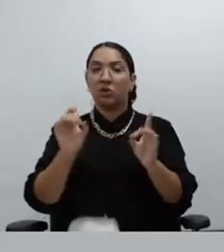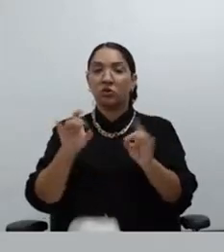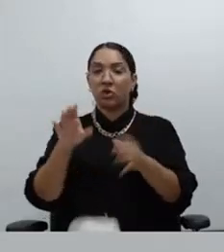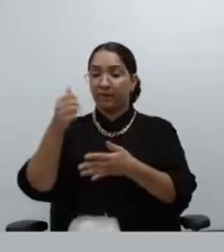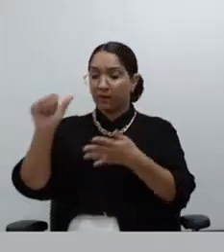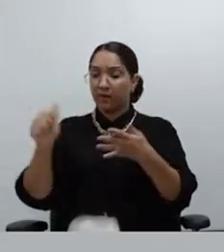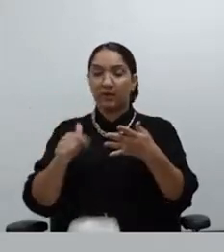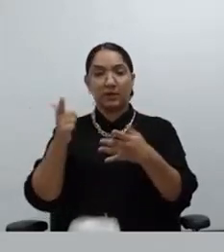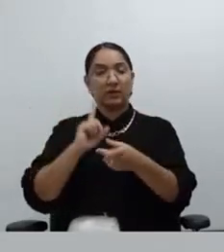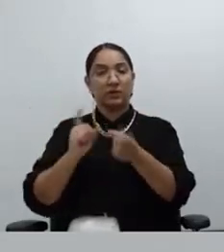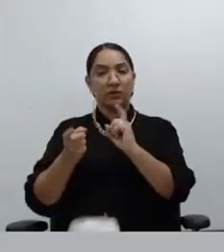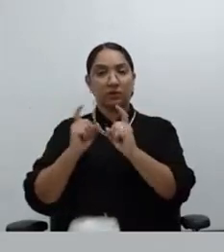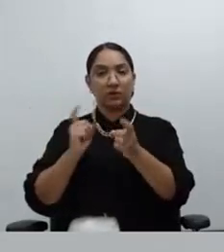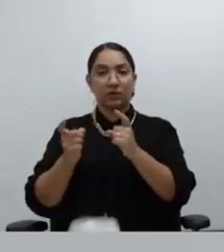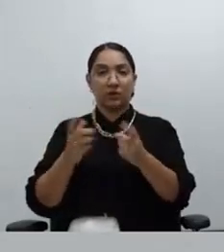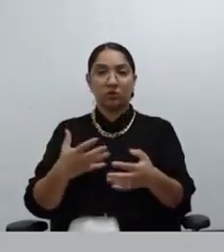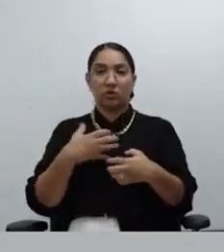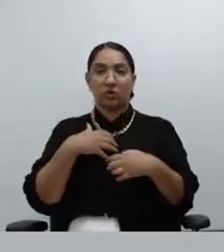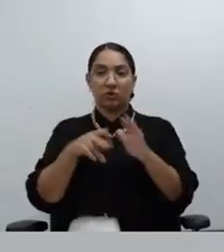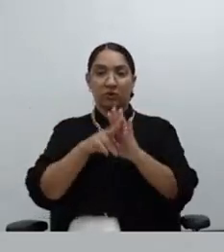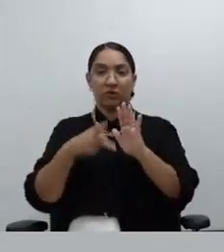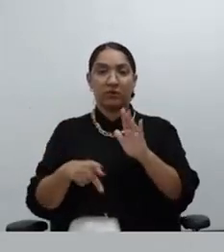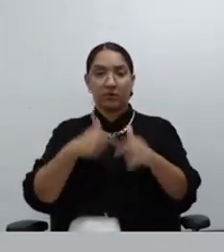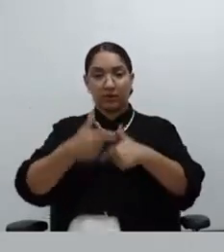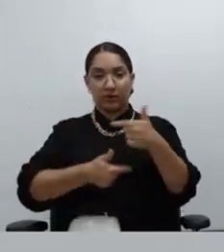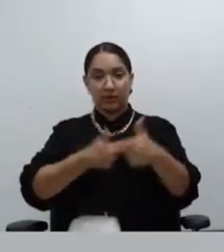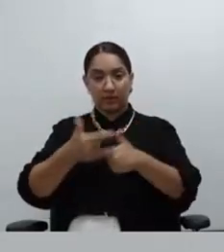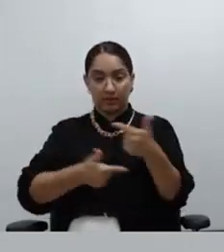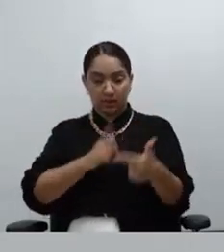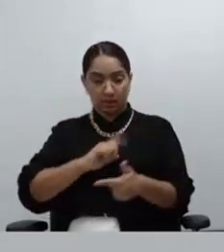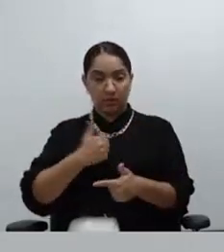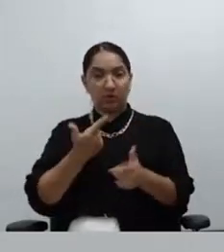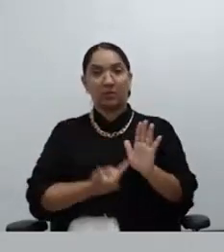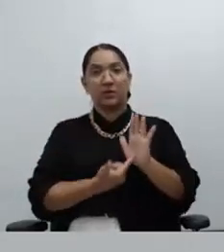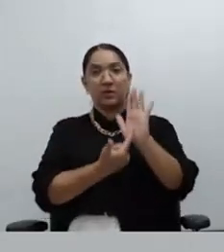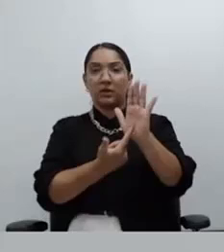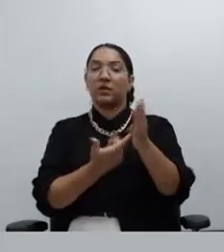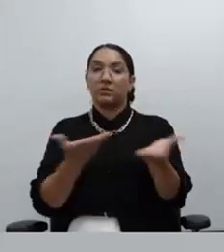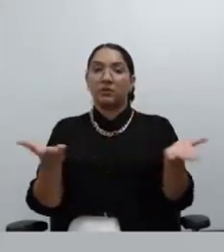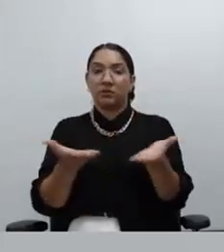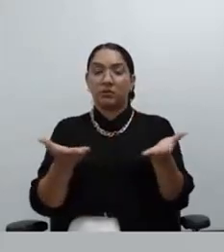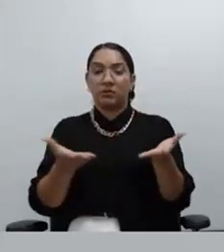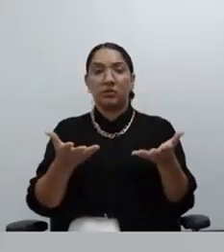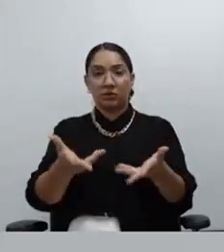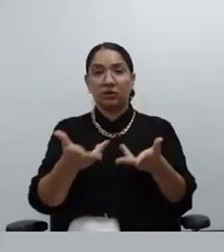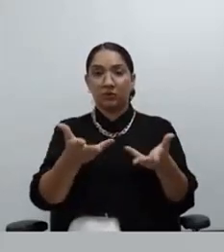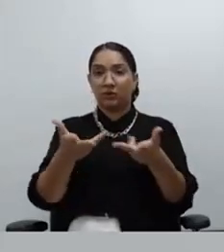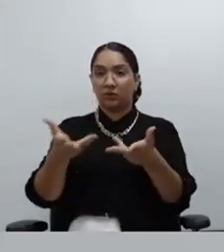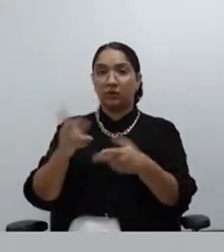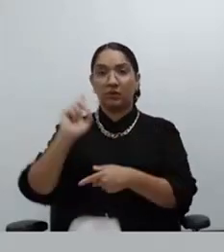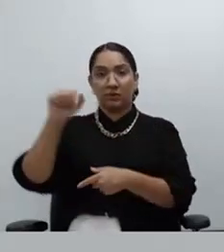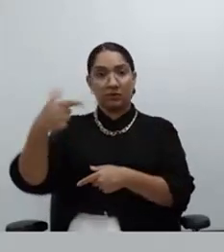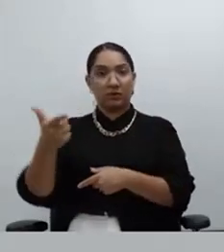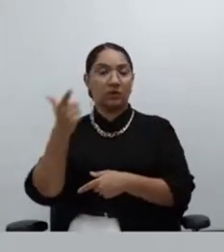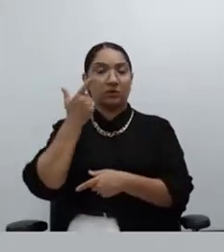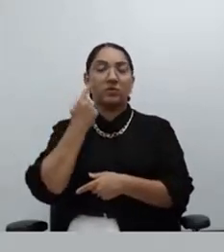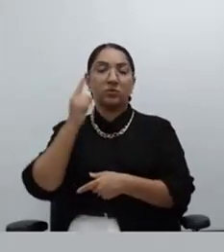assessoria jurídica do modelo de trabalho, nós traremos a esse conselho, e mais do que isso, acho que nós convidaremos Vossa Excelência para uma reunião nos próximos dias